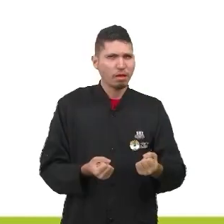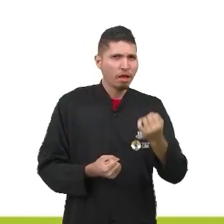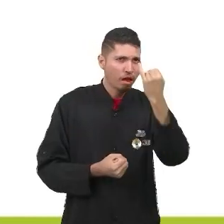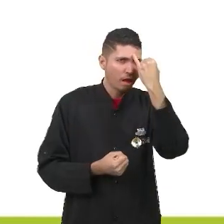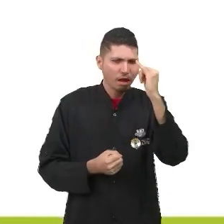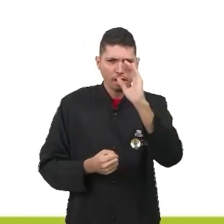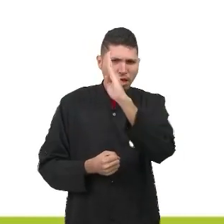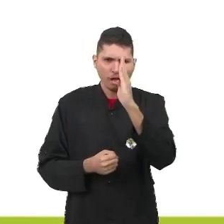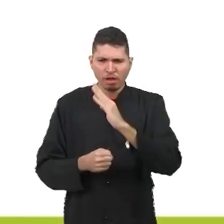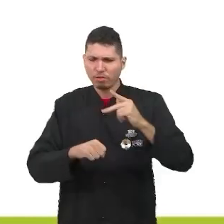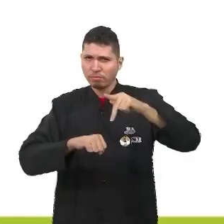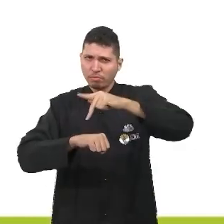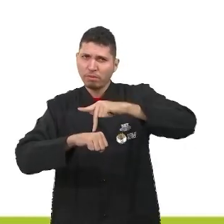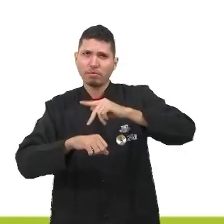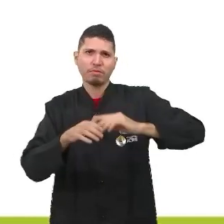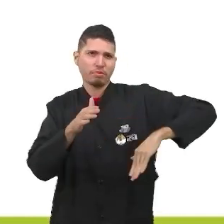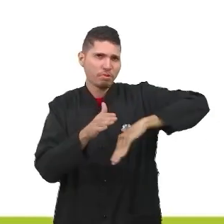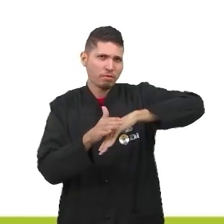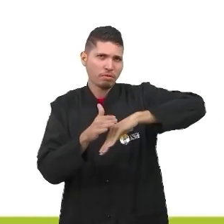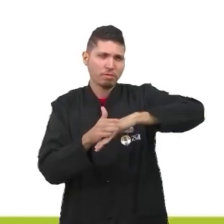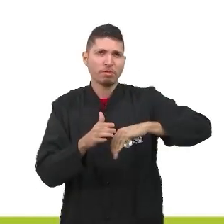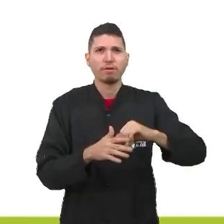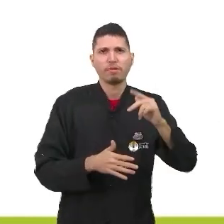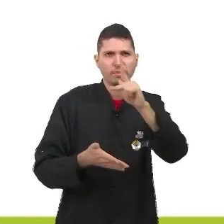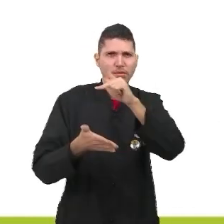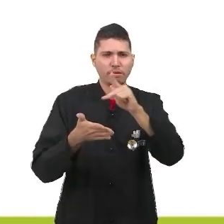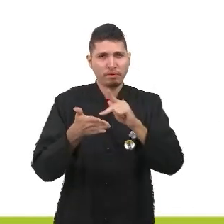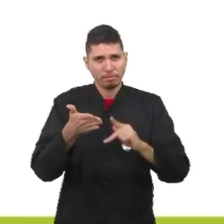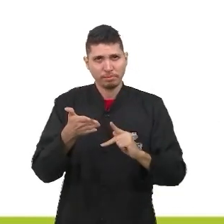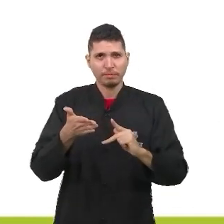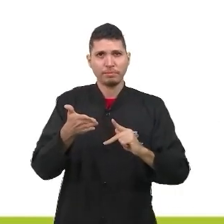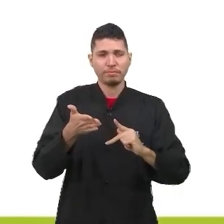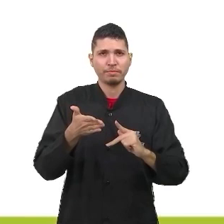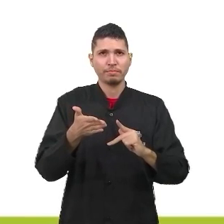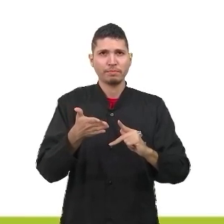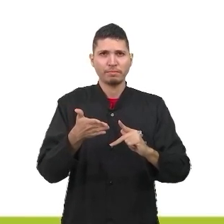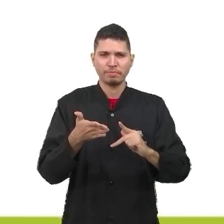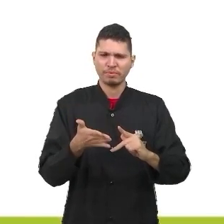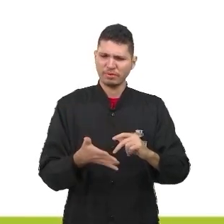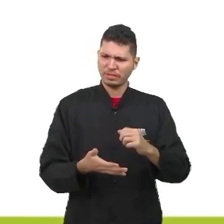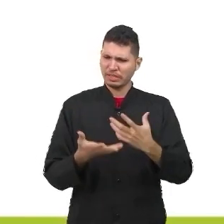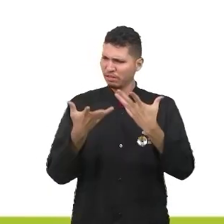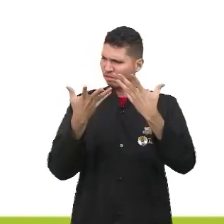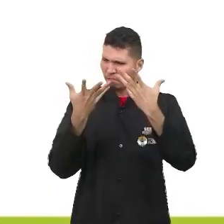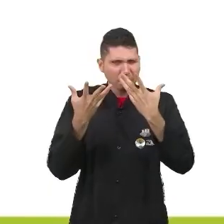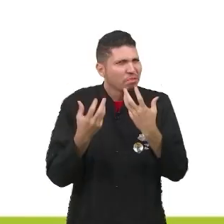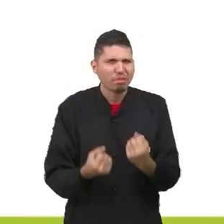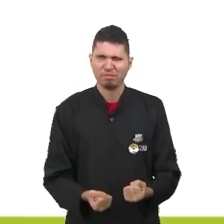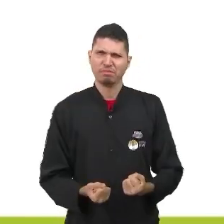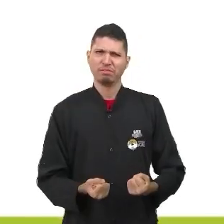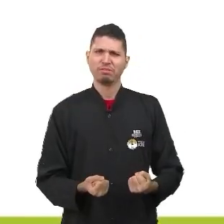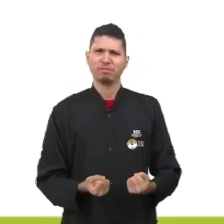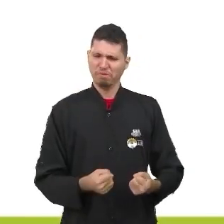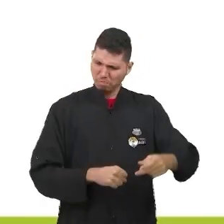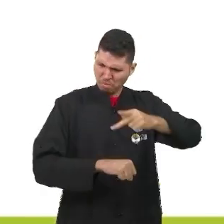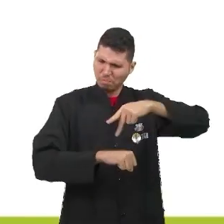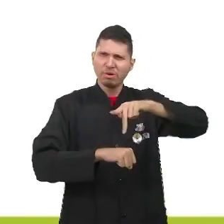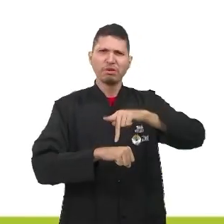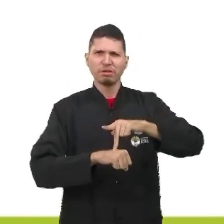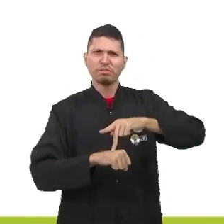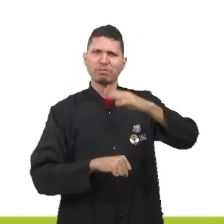um país do futebol? Esse poema, ele está rejeitando o Brasil como se fosse o país do